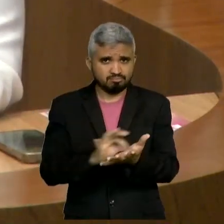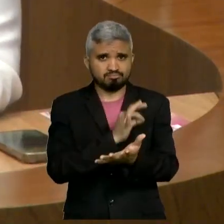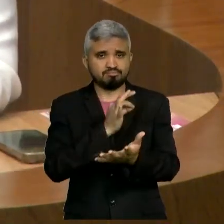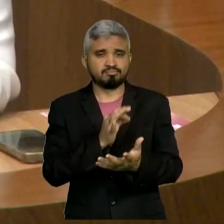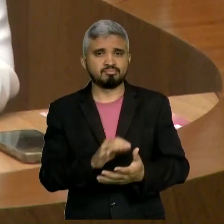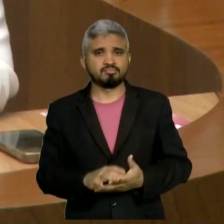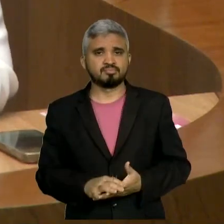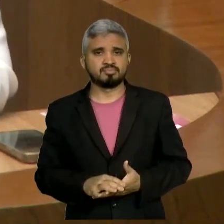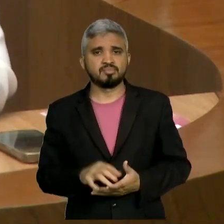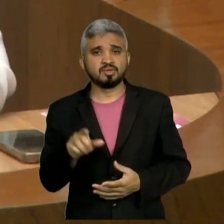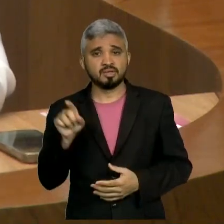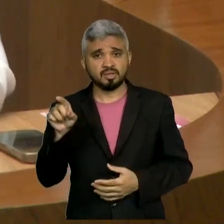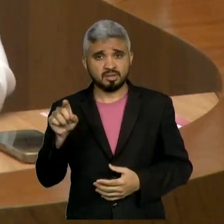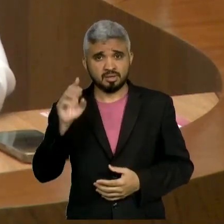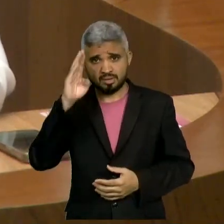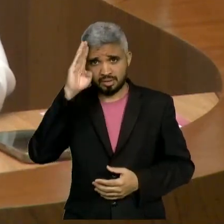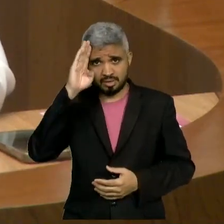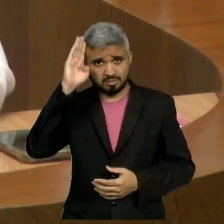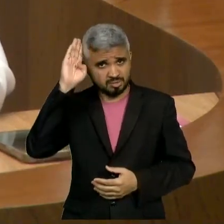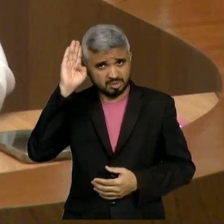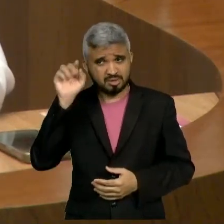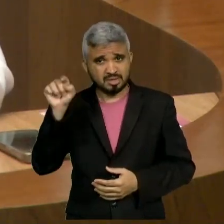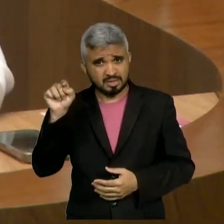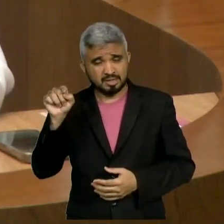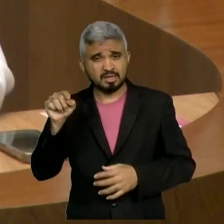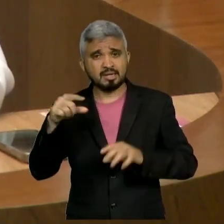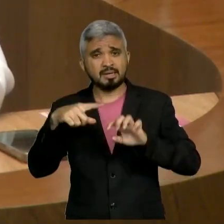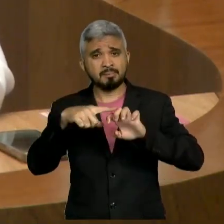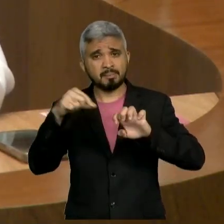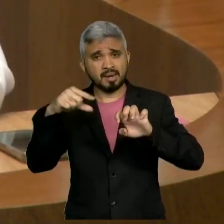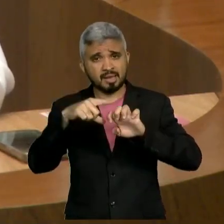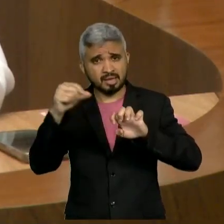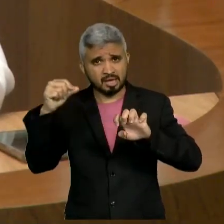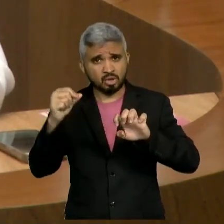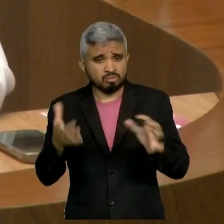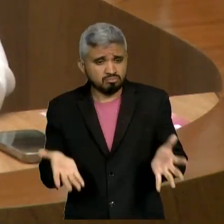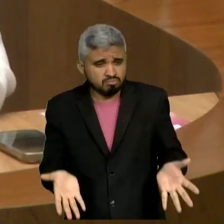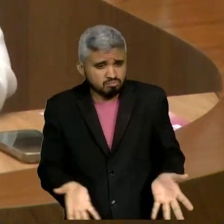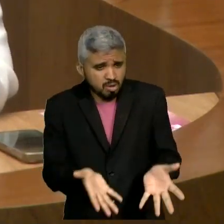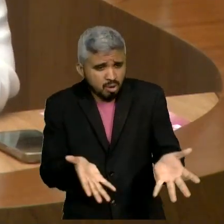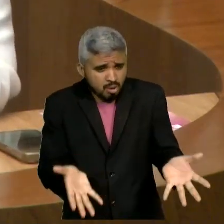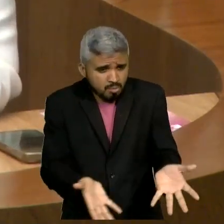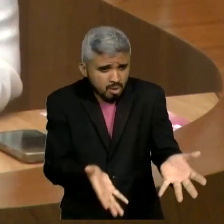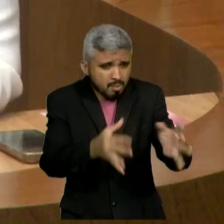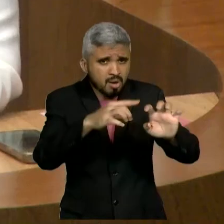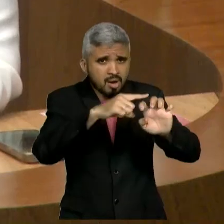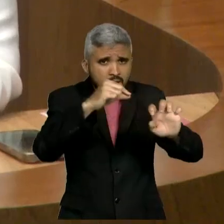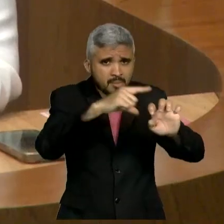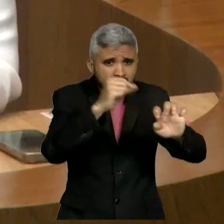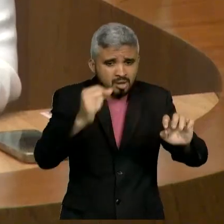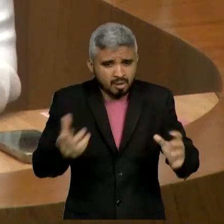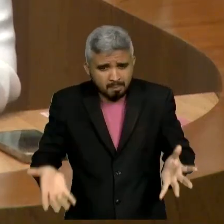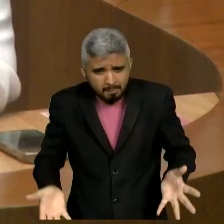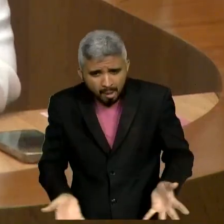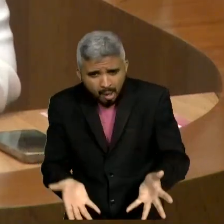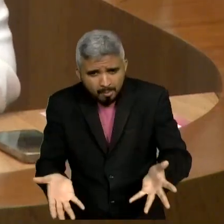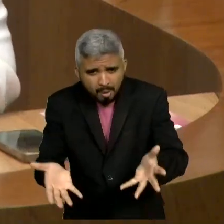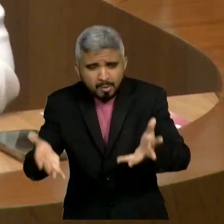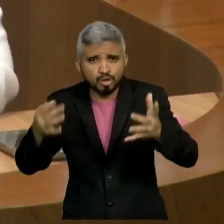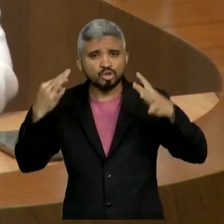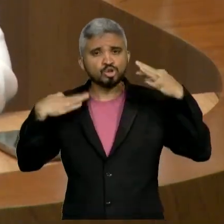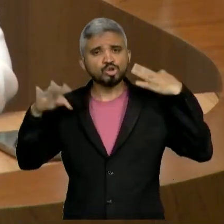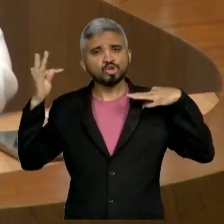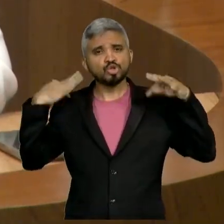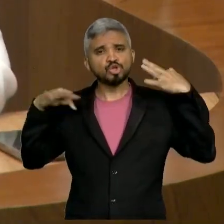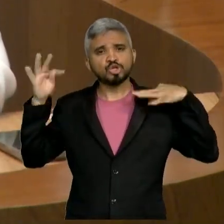governador empreendedor, é um governador que estimula o turismo, que estimula o